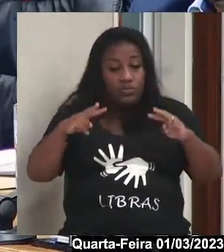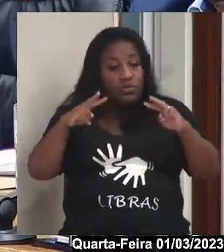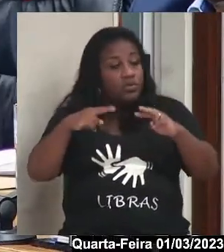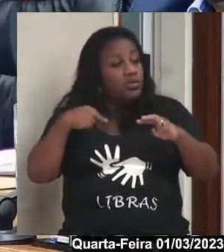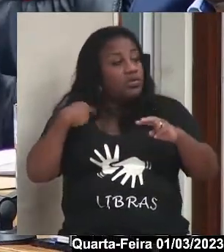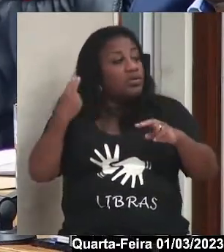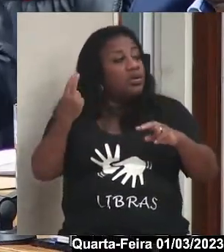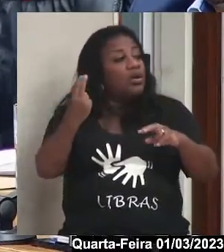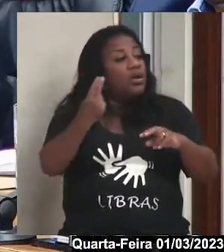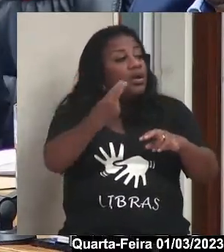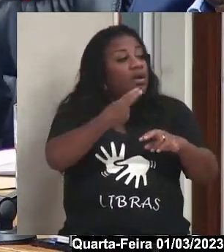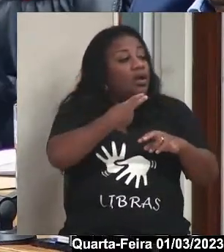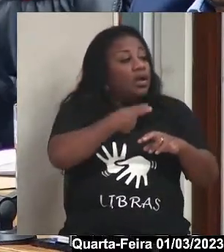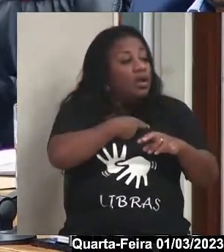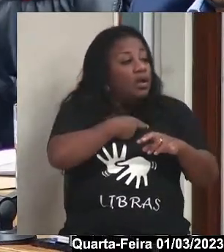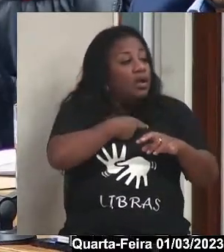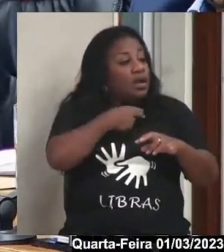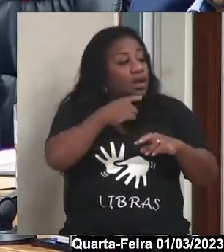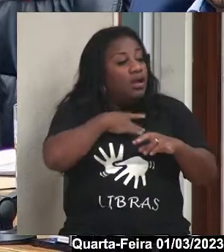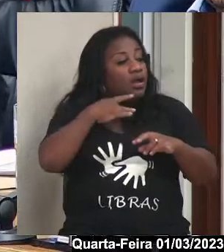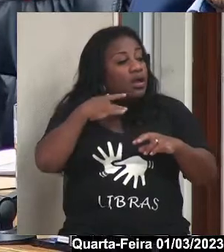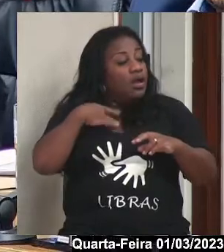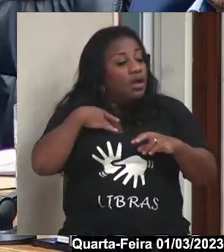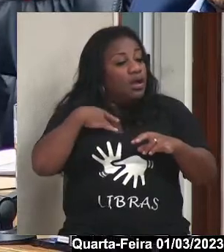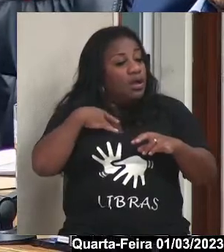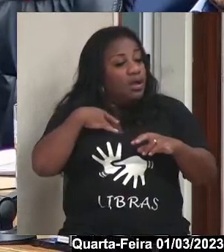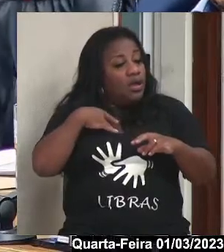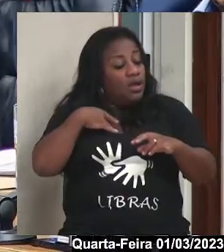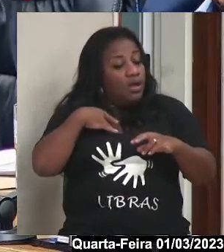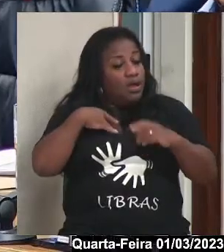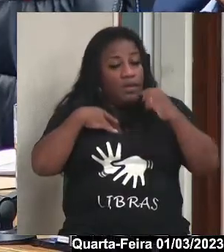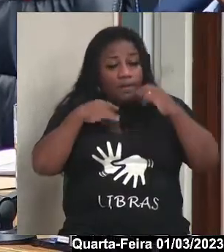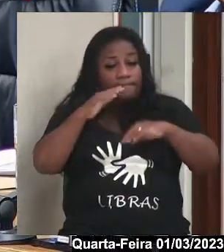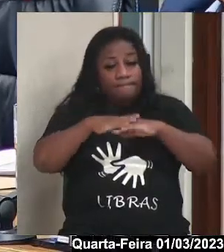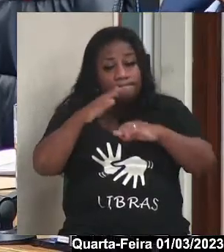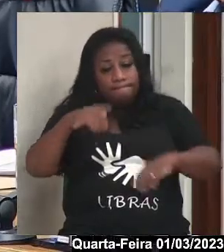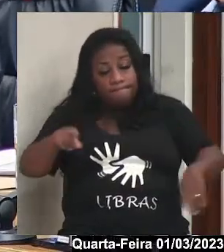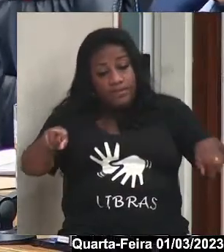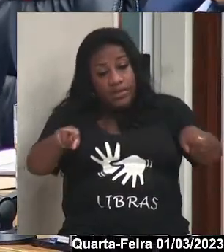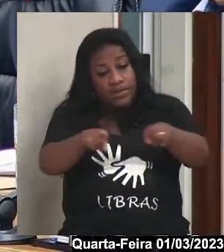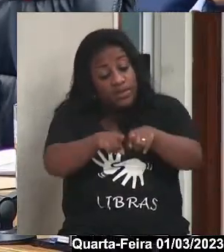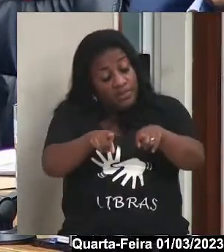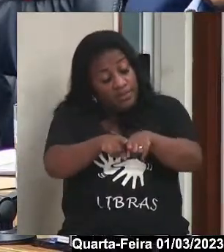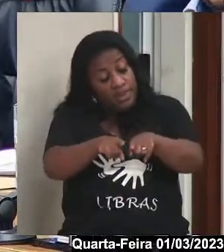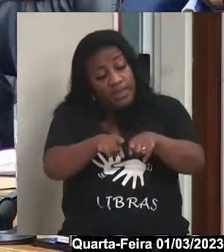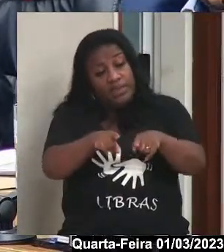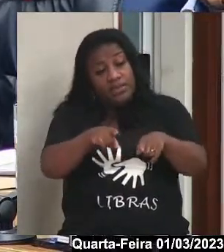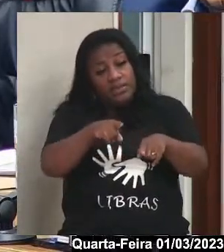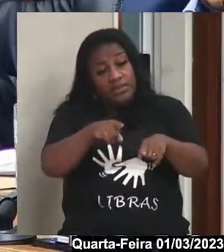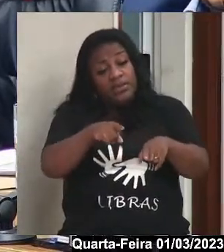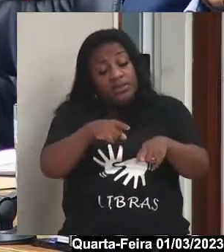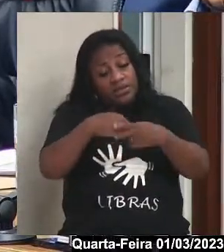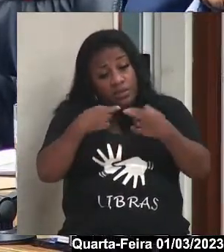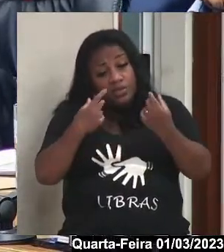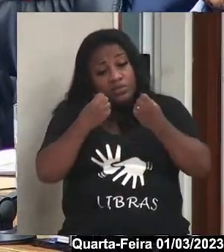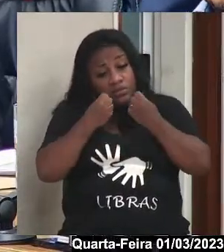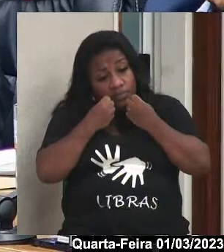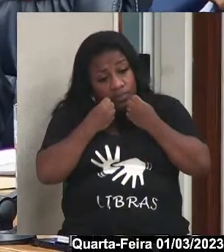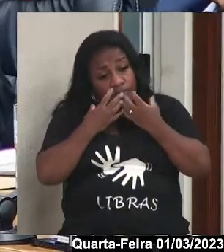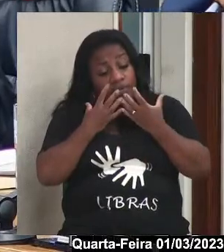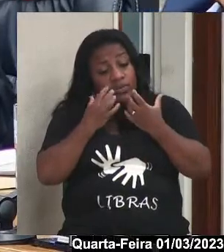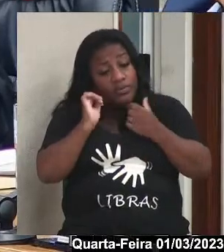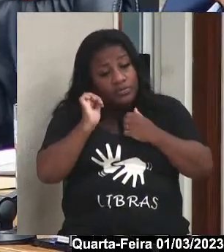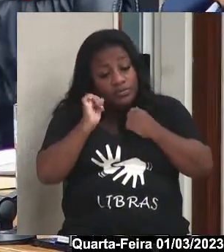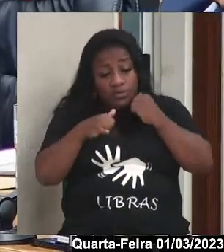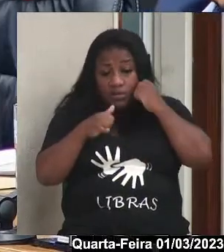acompanhassem, porque existem as falhas na saúde. Existe sim, mas também existem coisas boas dentro da saúde. Né?